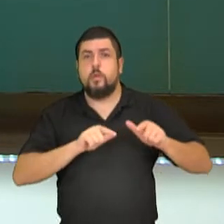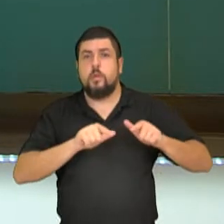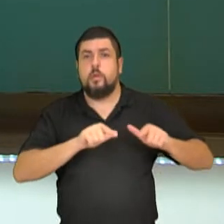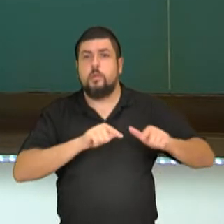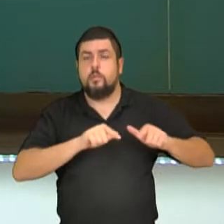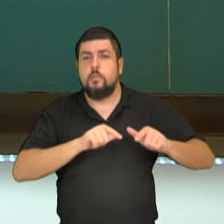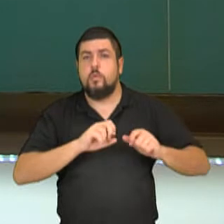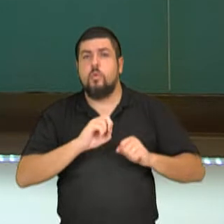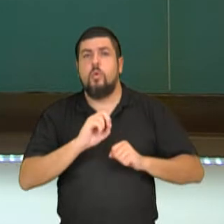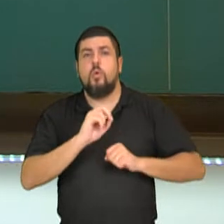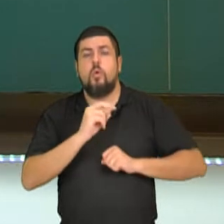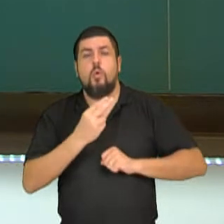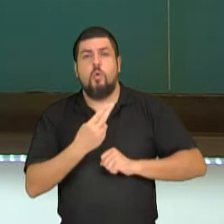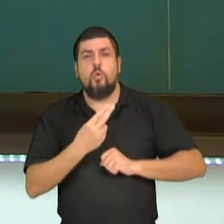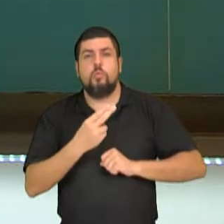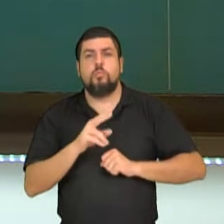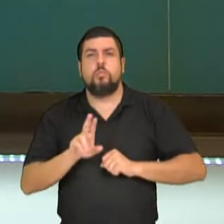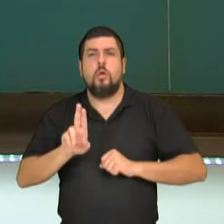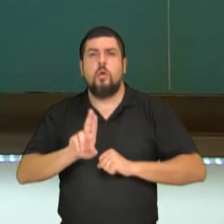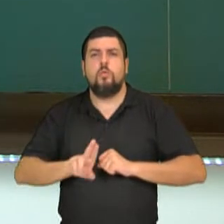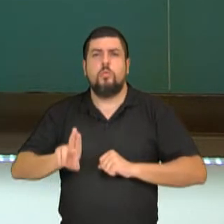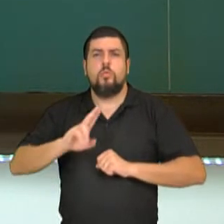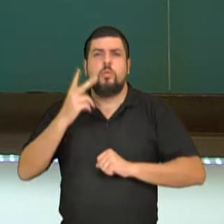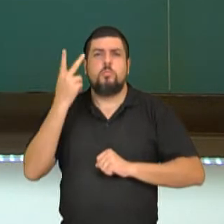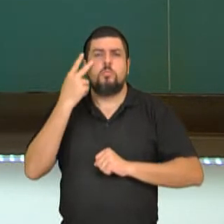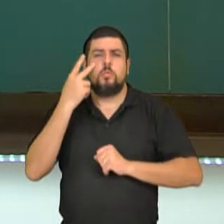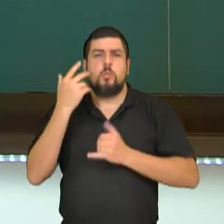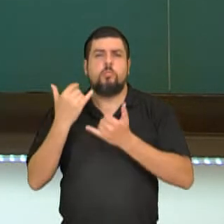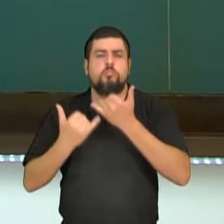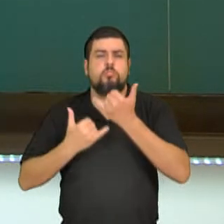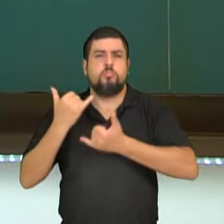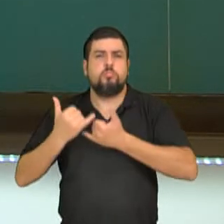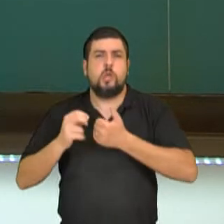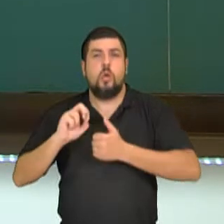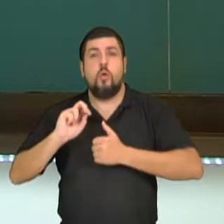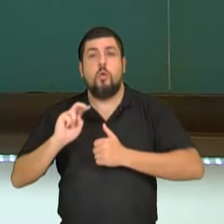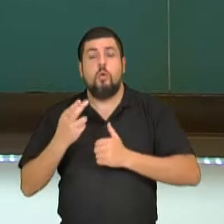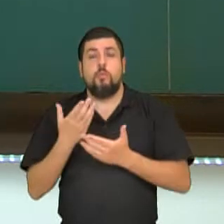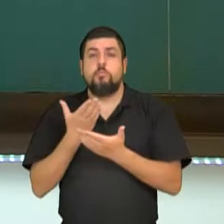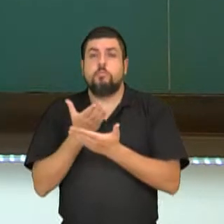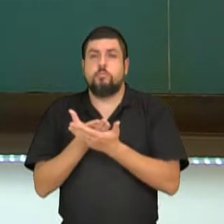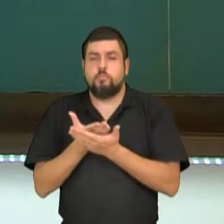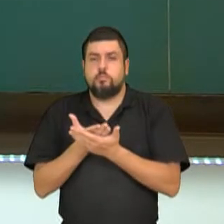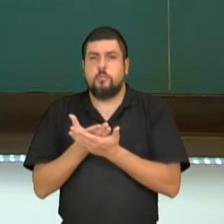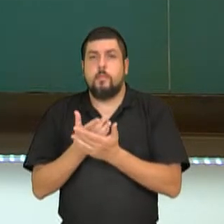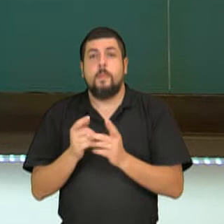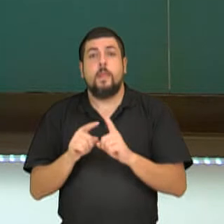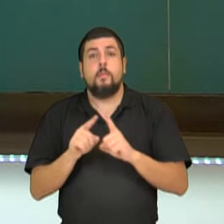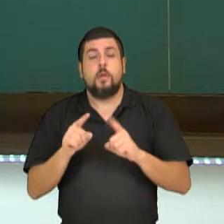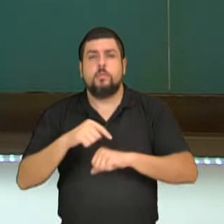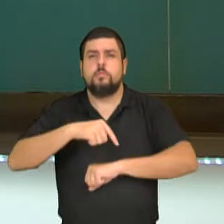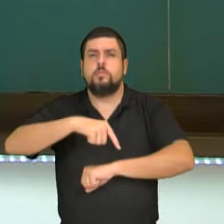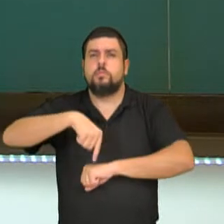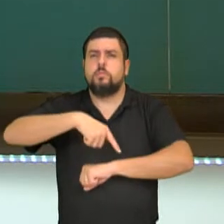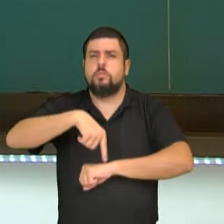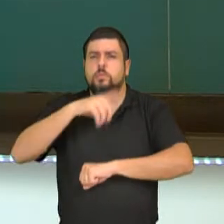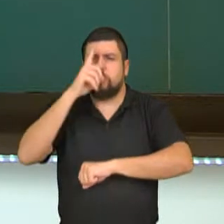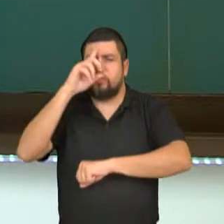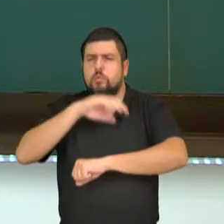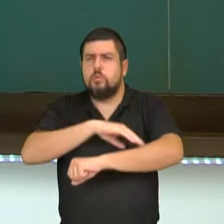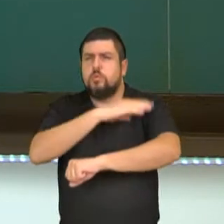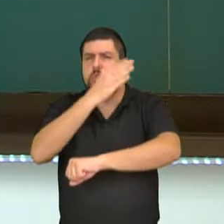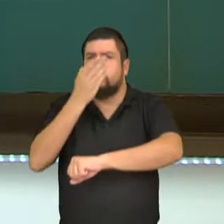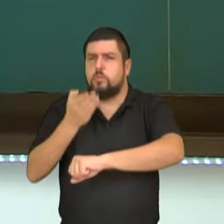se utiliza de forma recreativa ou para estudar, mas fica muitas horas, o dia todo, dá a